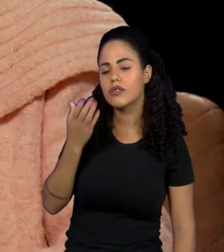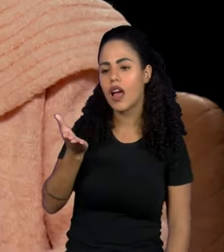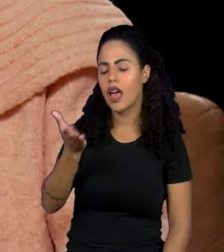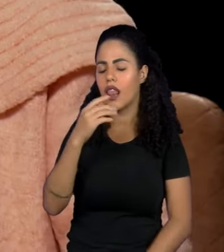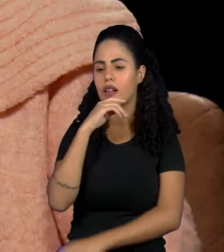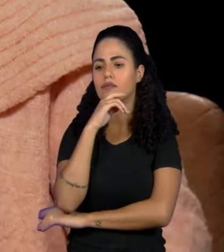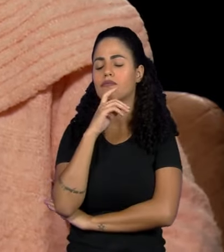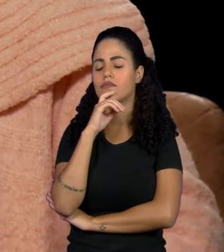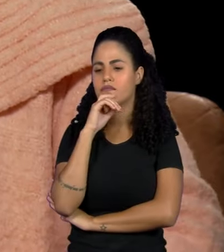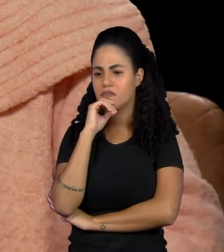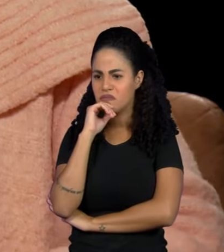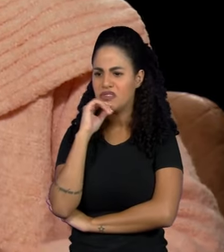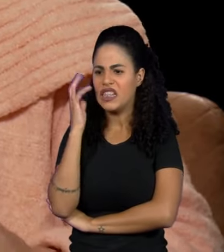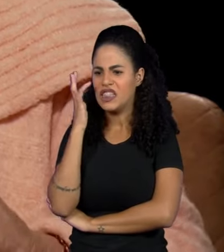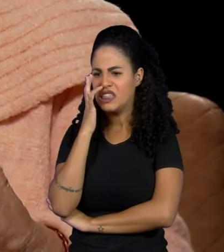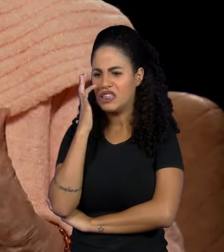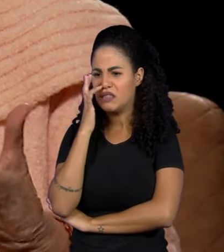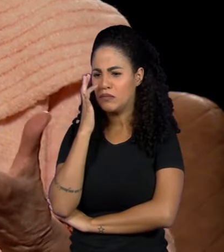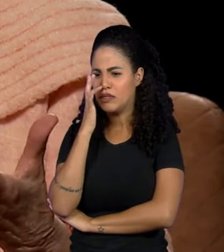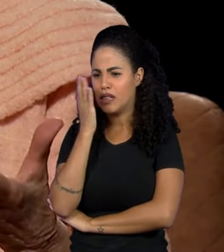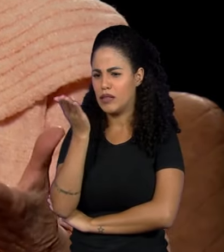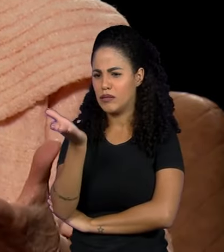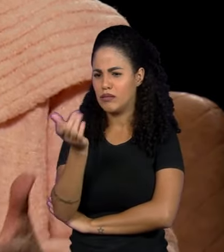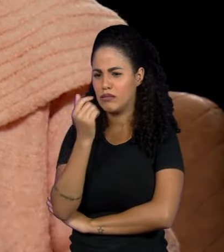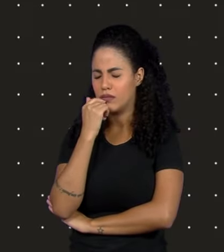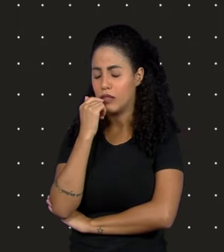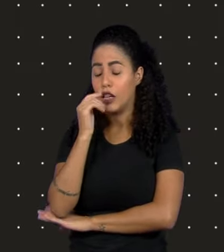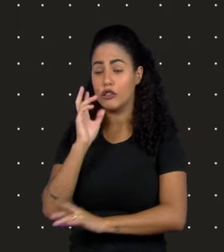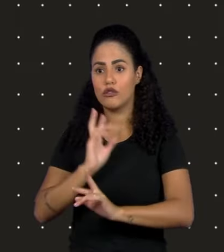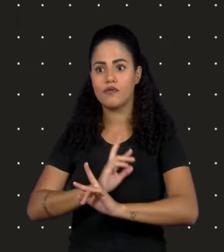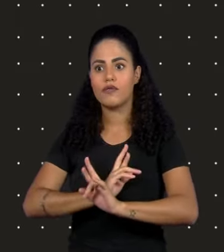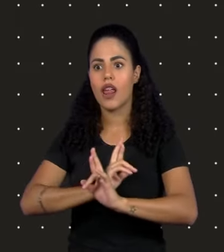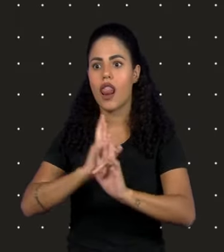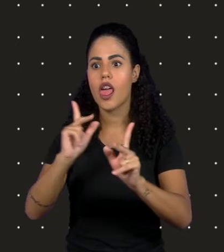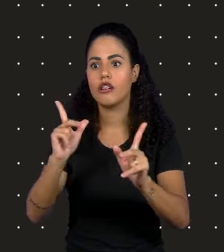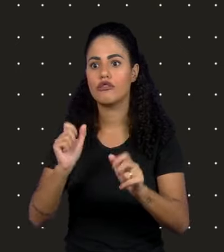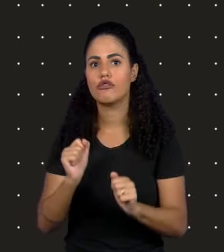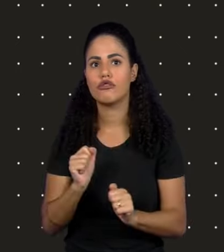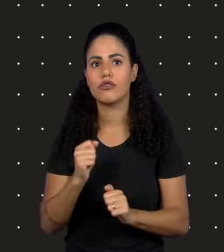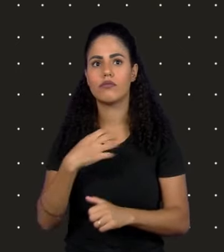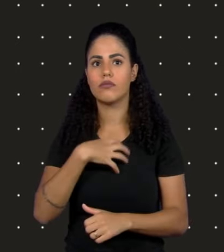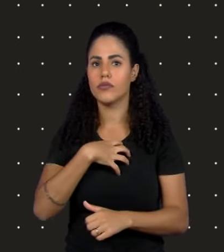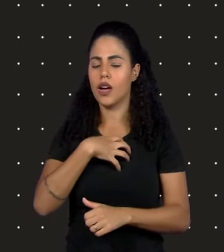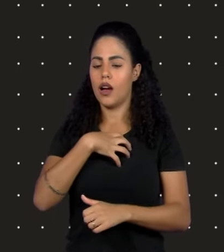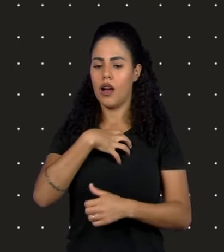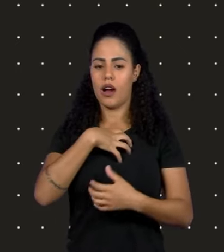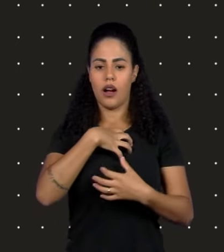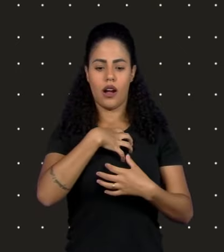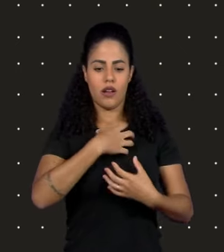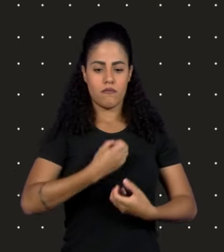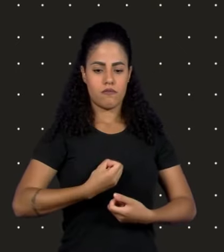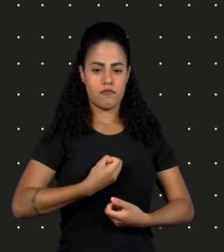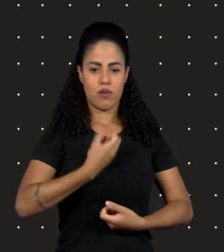coisa que era animal, sabe? Uma coisa muito de uma entrega